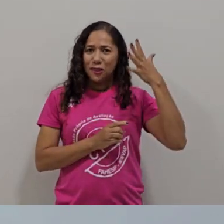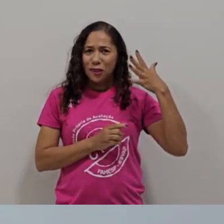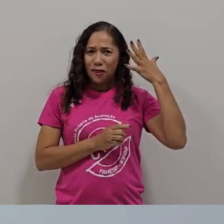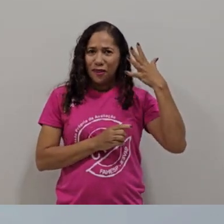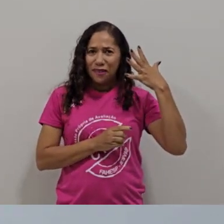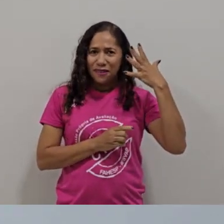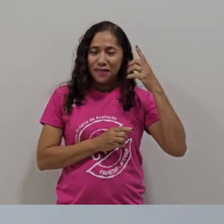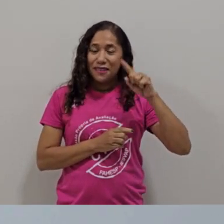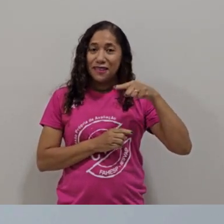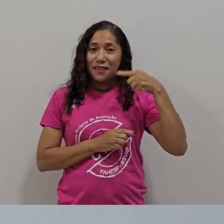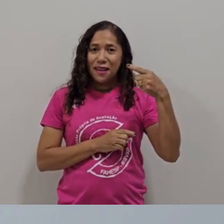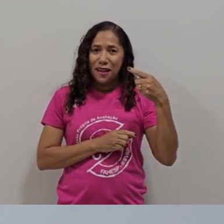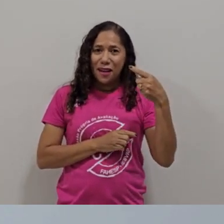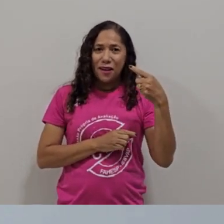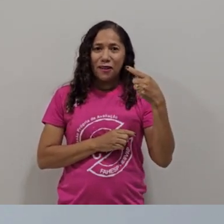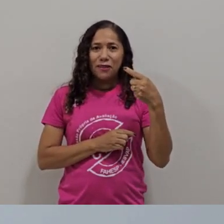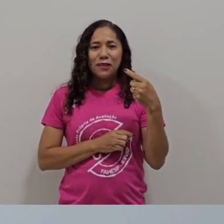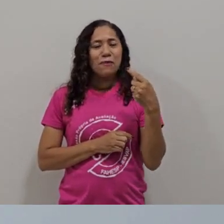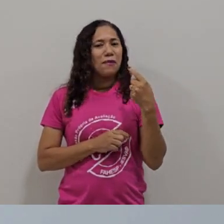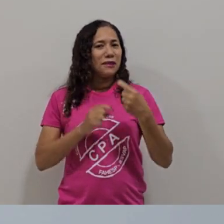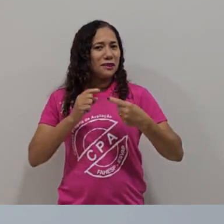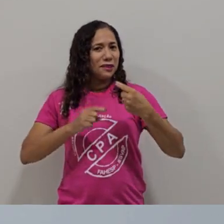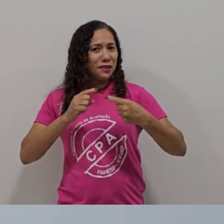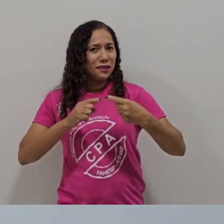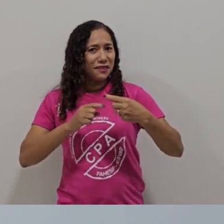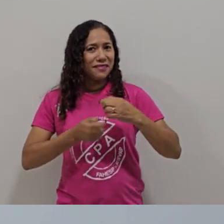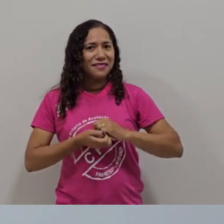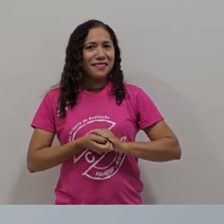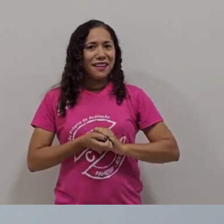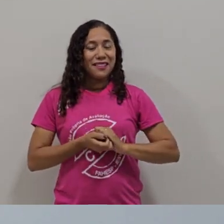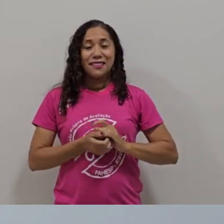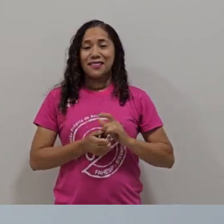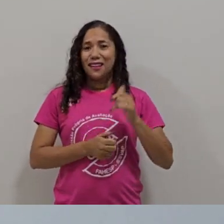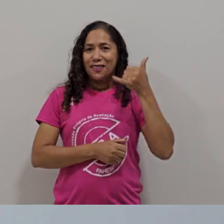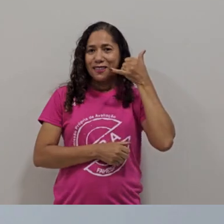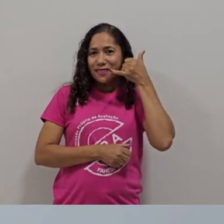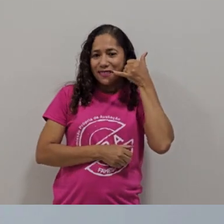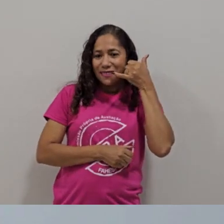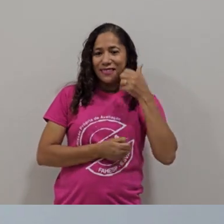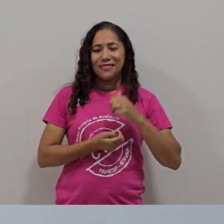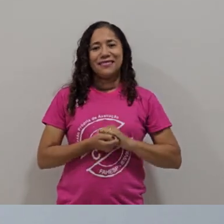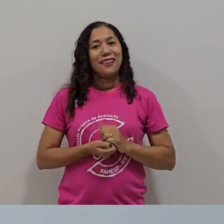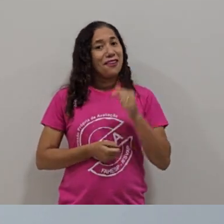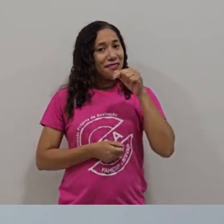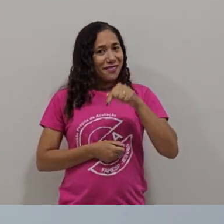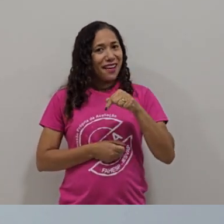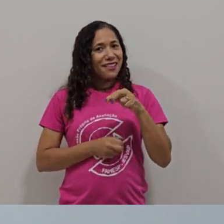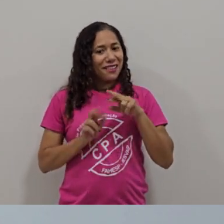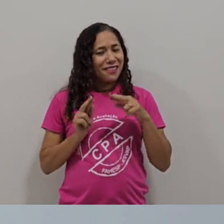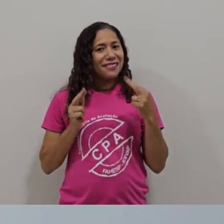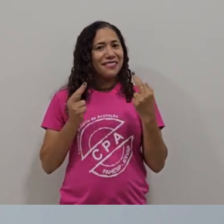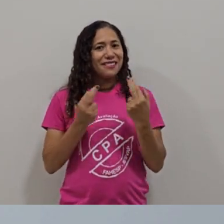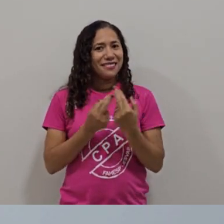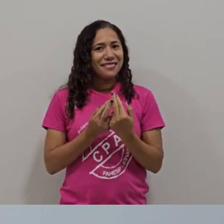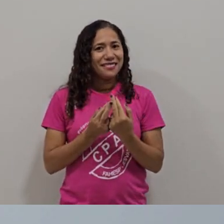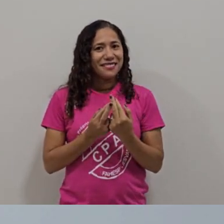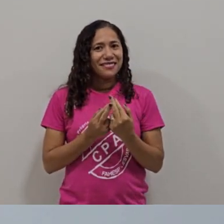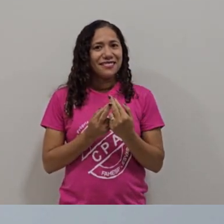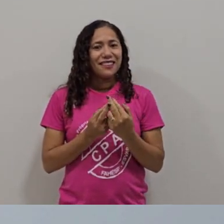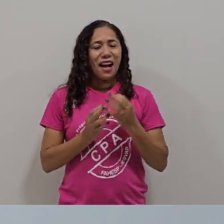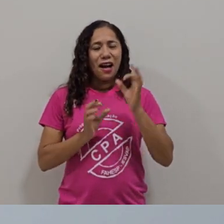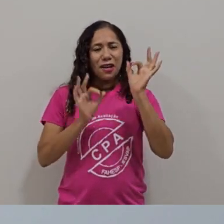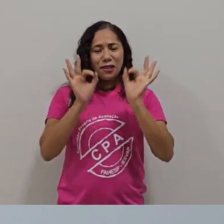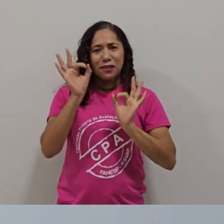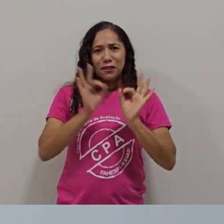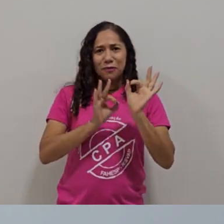podcast jurídico. Depois de muito tempo a gente voltou, não sei se estavam com saudade, mas de qualquer forma a gente está aqui. A gente deu uma mudada na